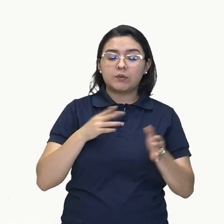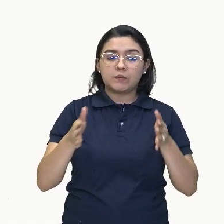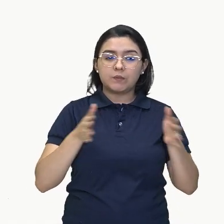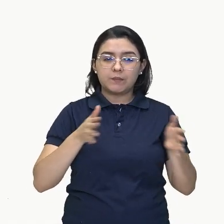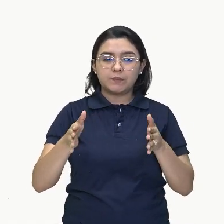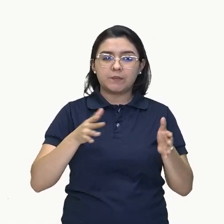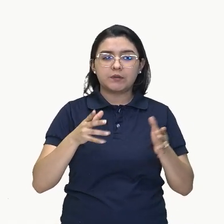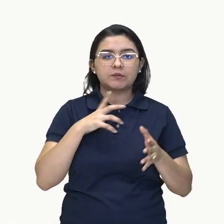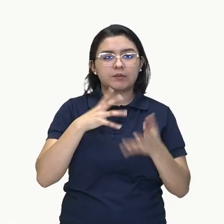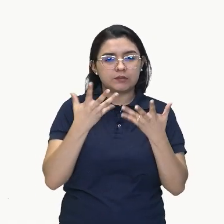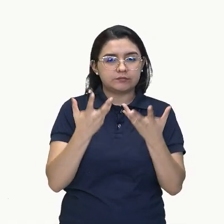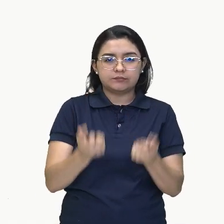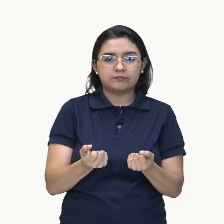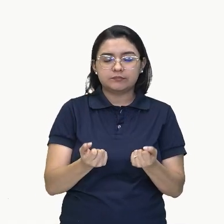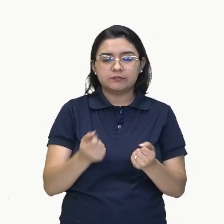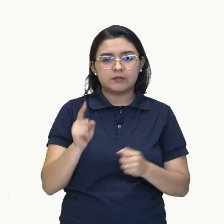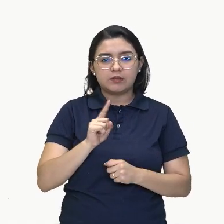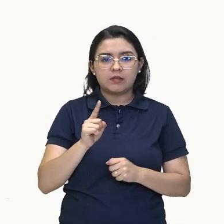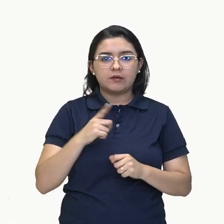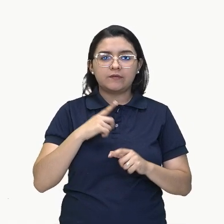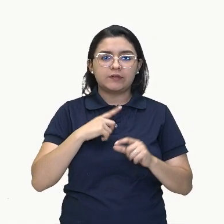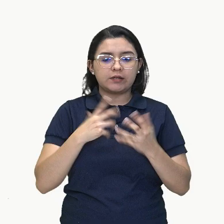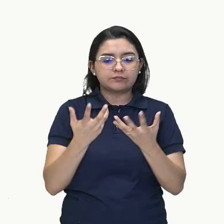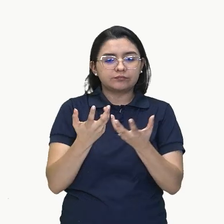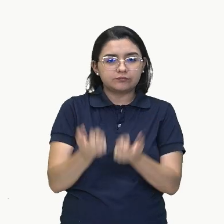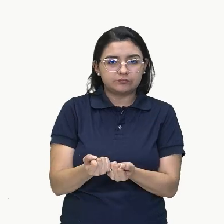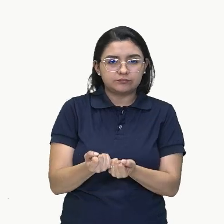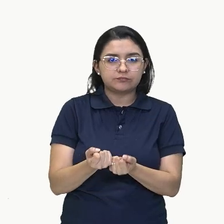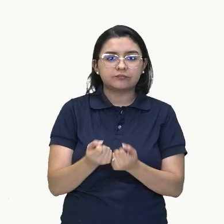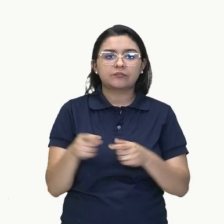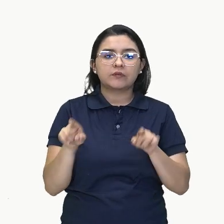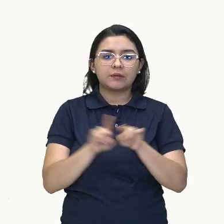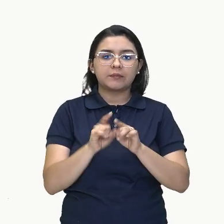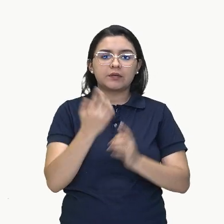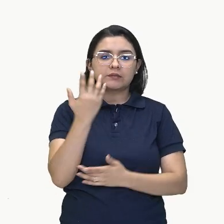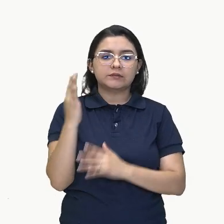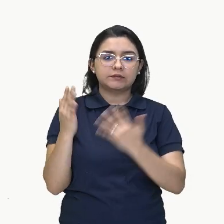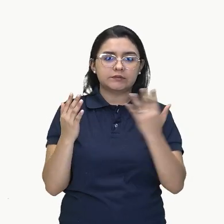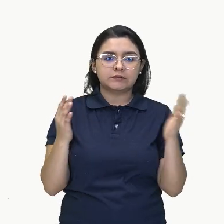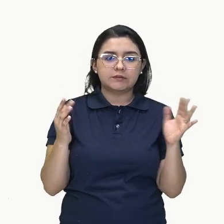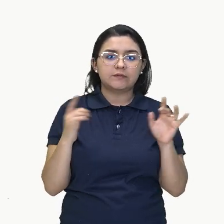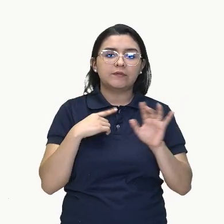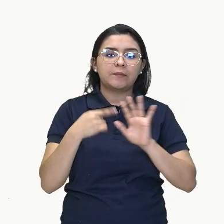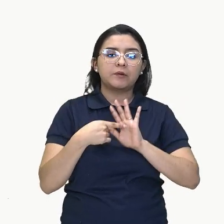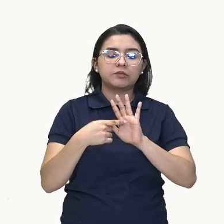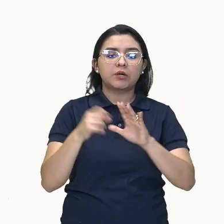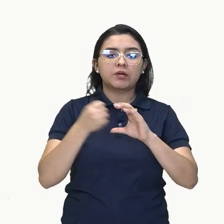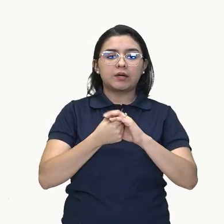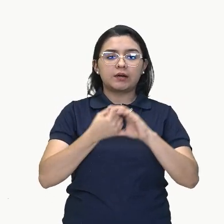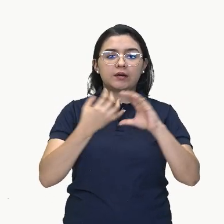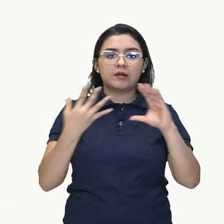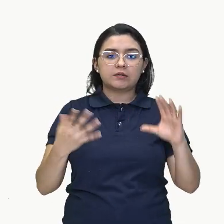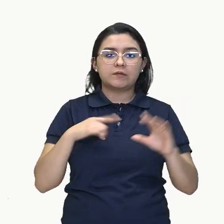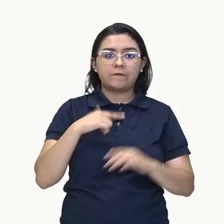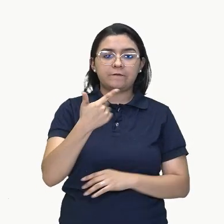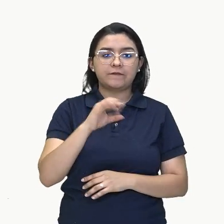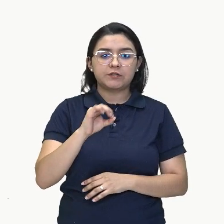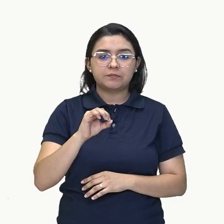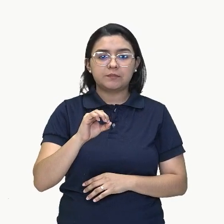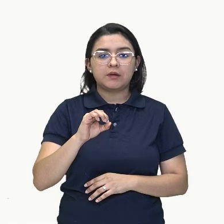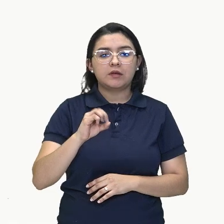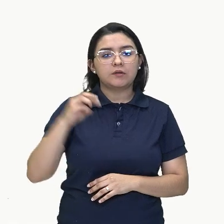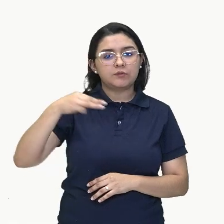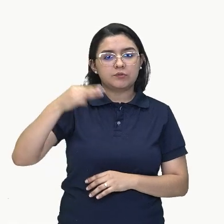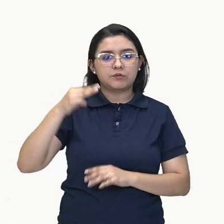da estiagem, ela não vai estar inundada. E aí as árvores, elas já vão apresentar aqui aproximadamente